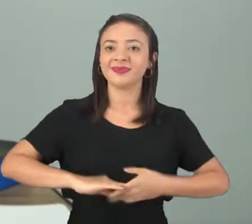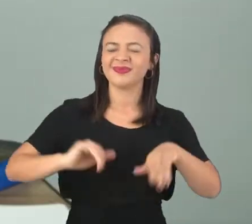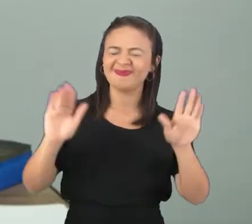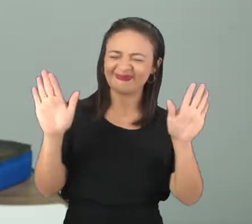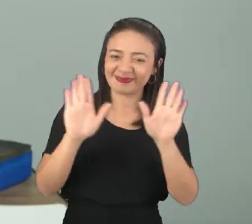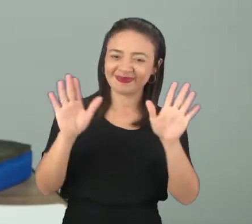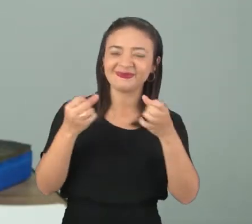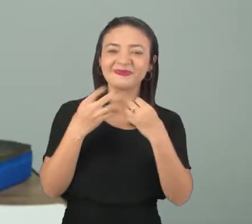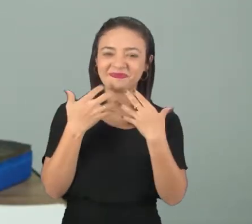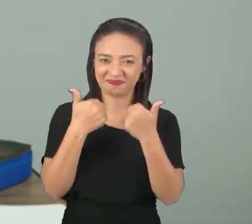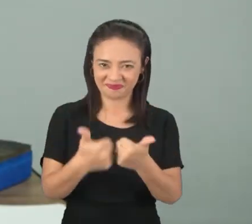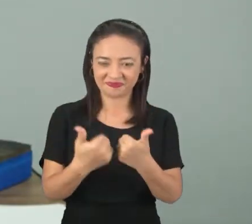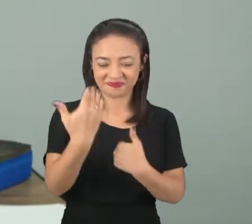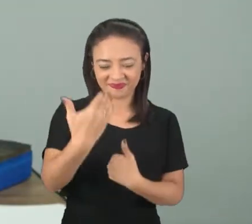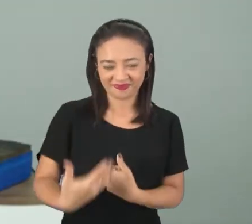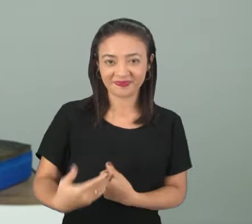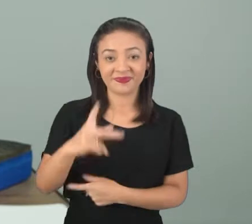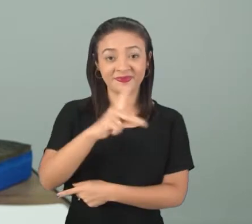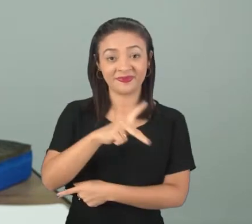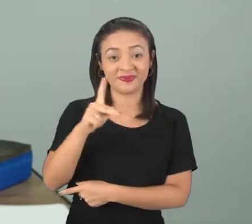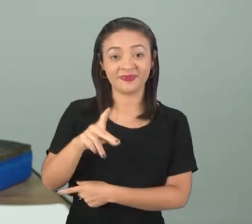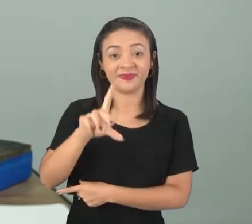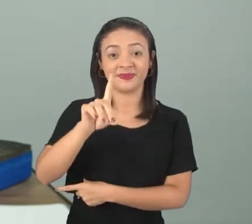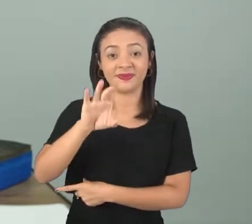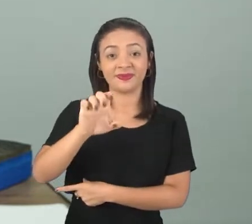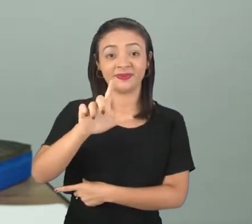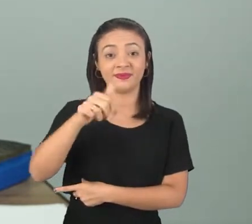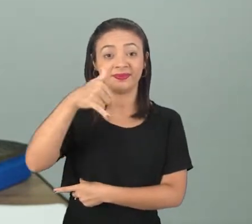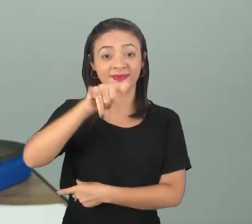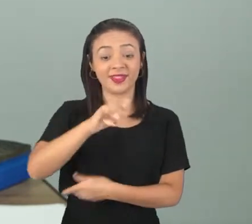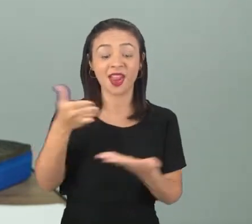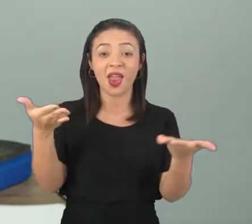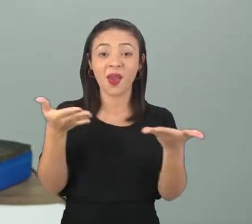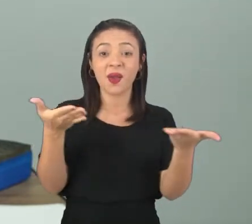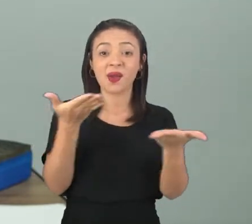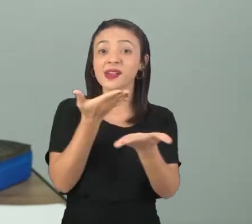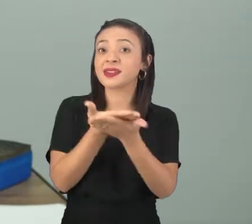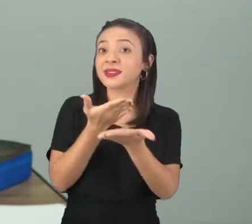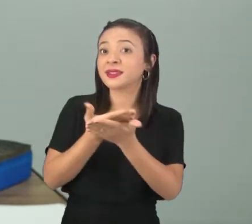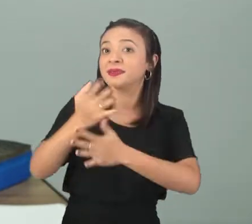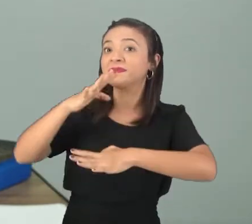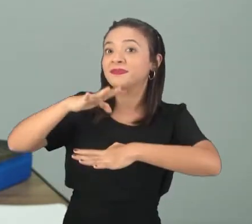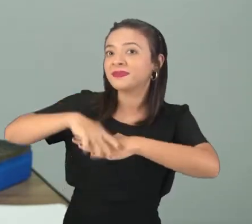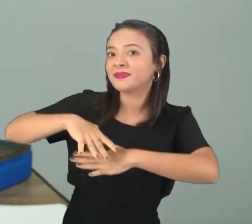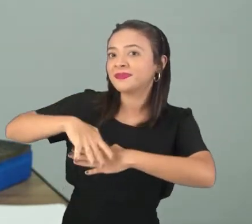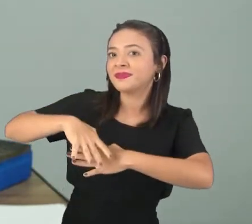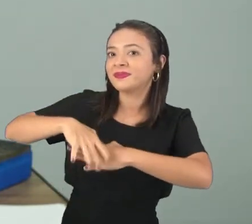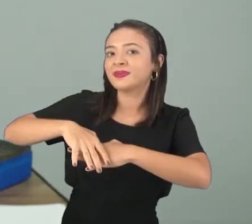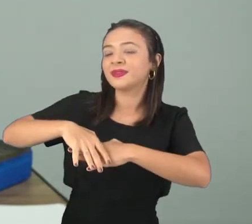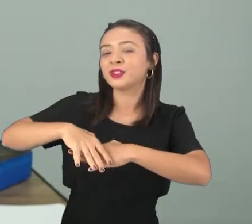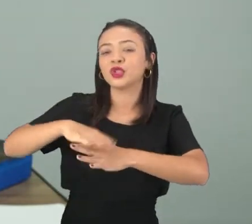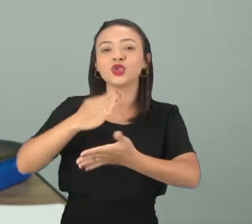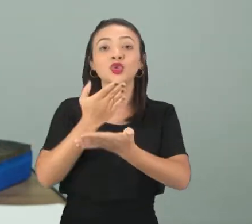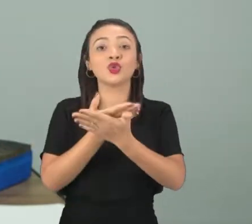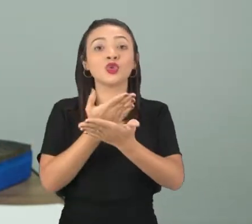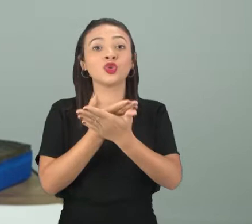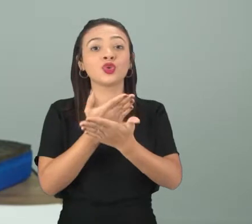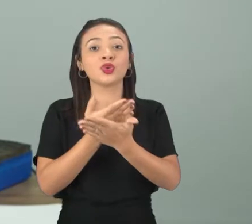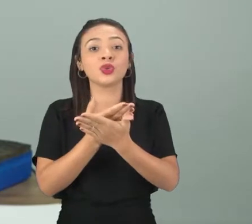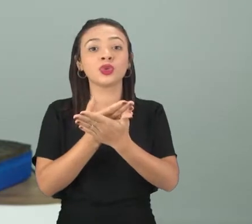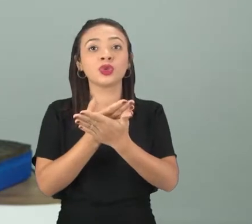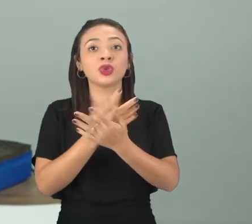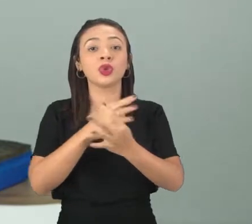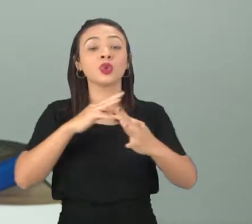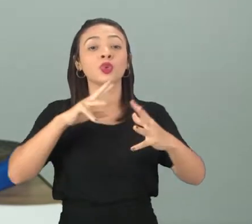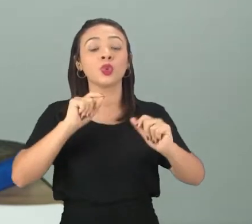o Olá pessoal tudo bem Sou a professora dele e hoje vamos ter aula de matemática tá vamos trabalhar problemas do